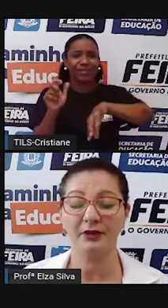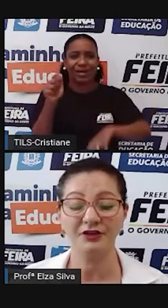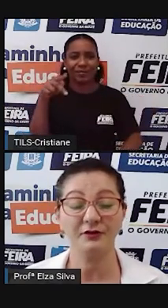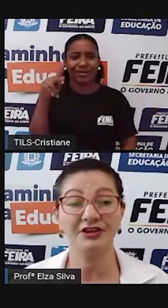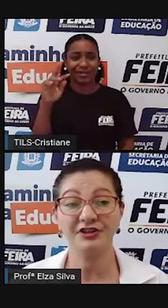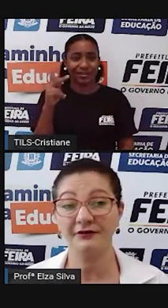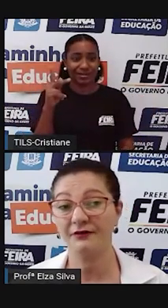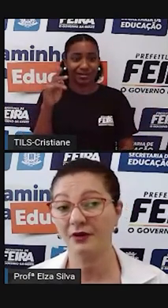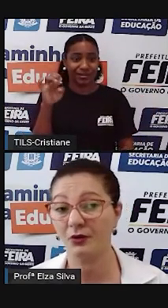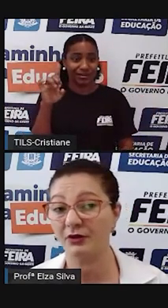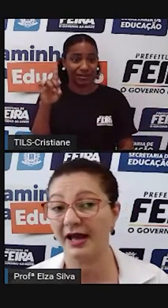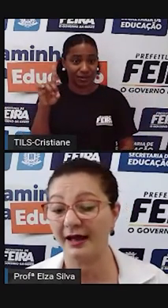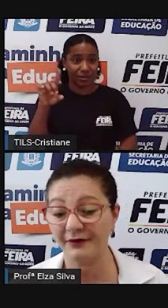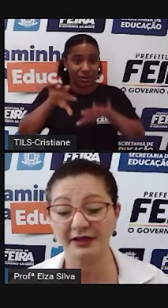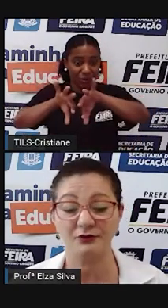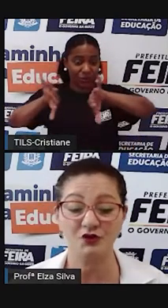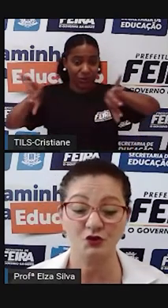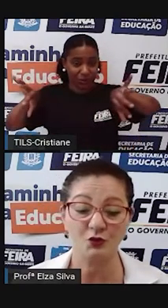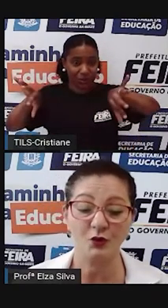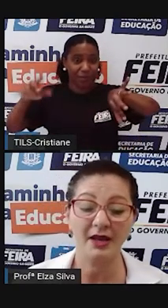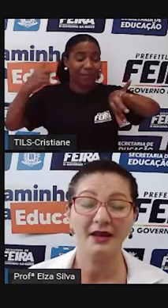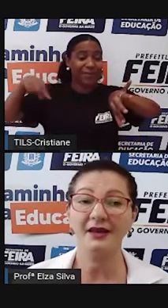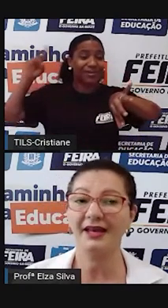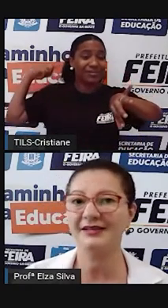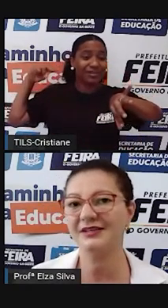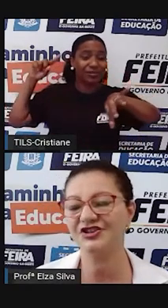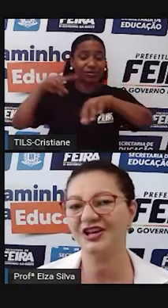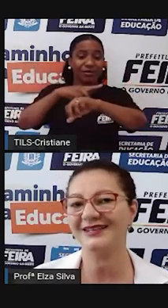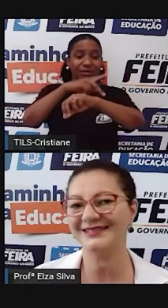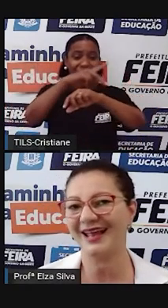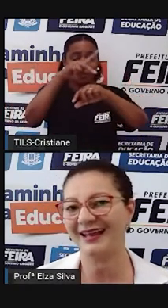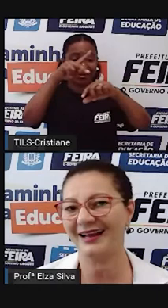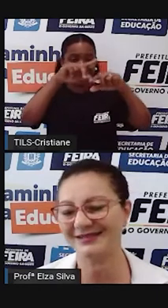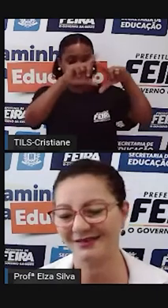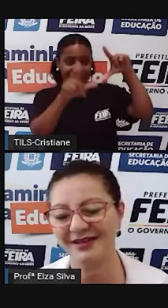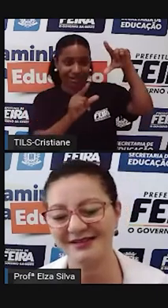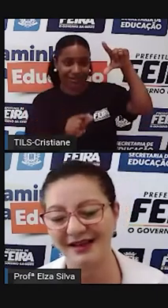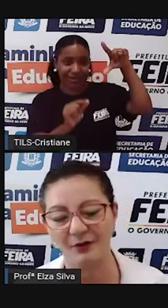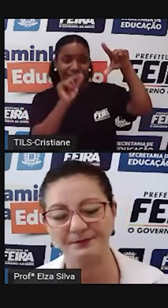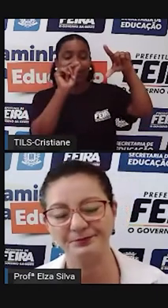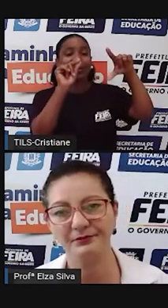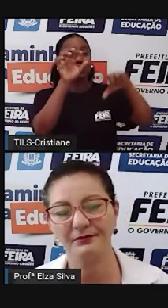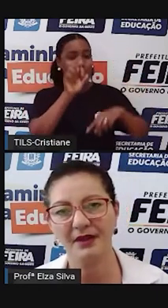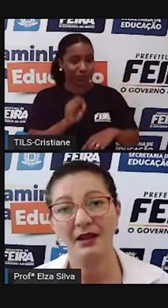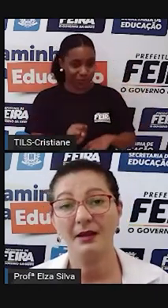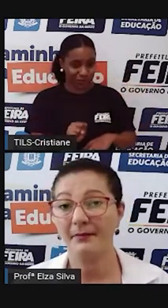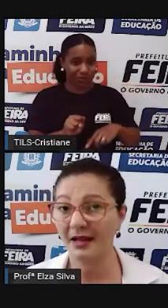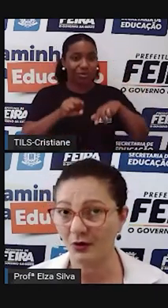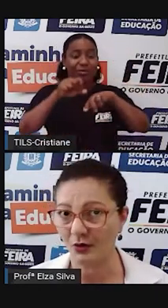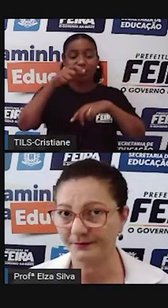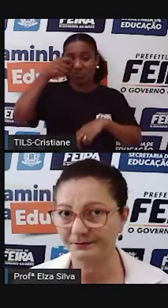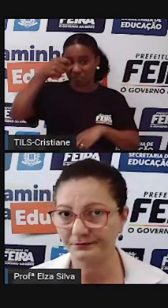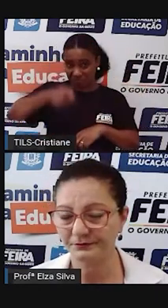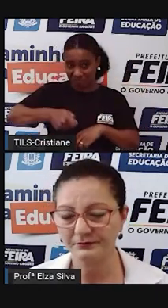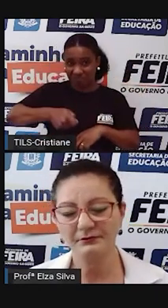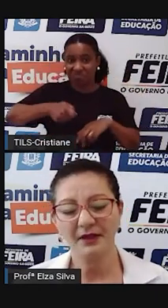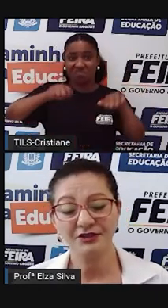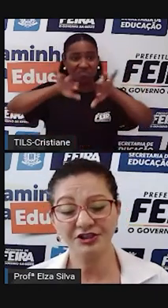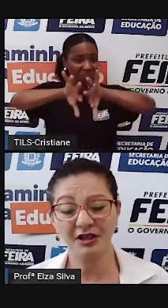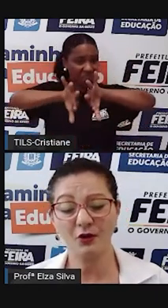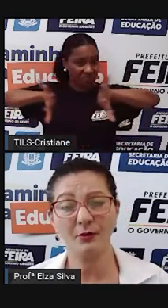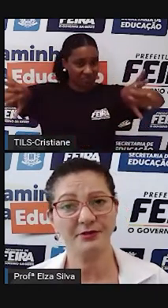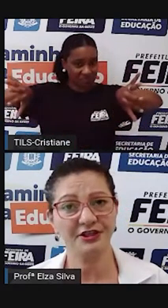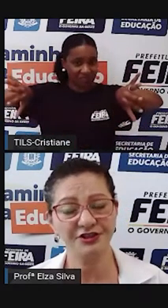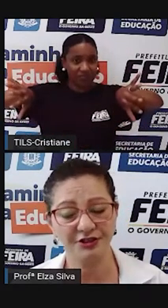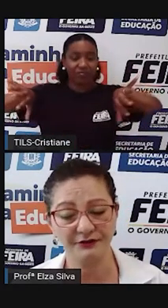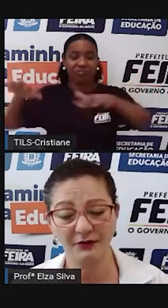sistema político que esteve em vigor na África do Sul e que exigia a segregação racial. Melhor,